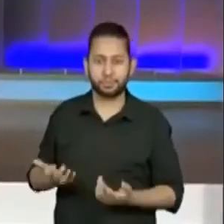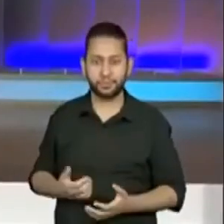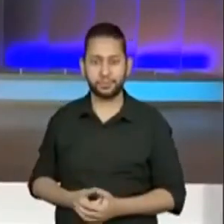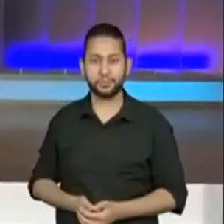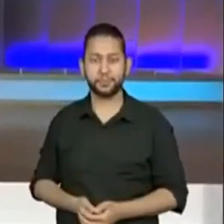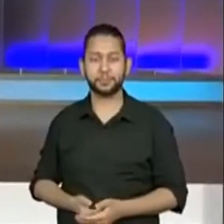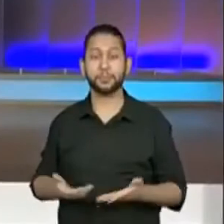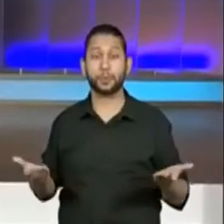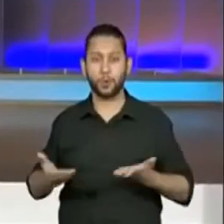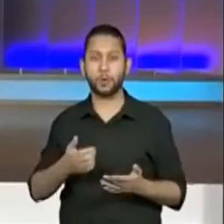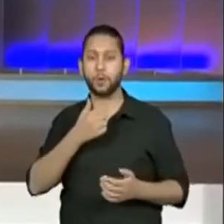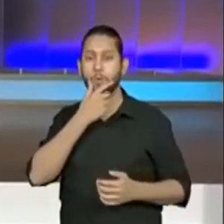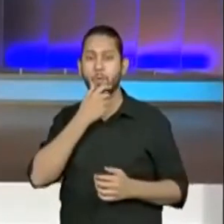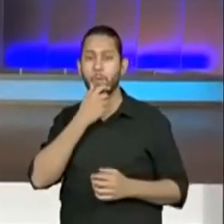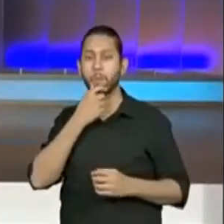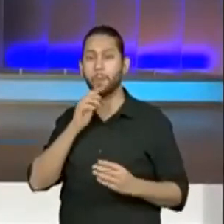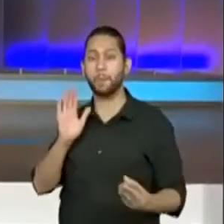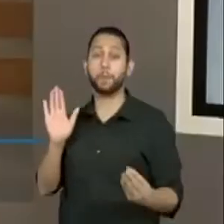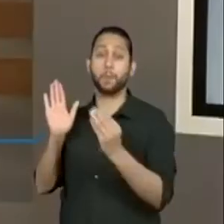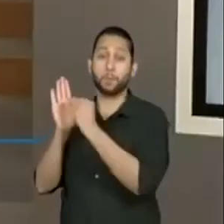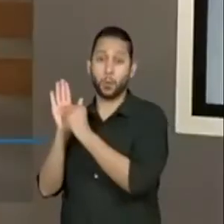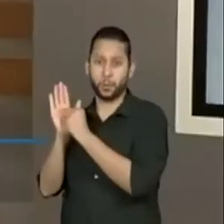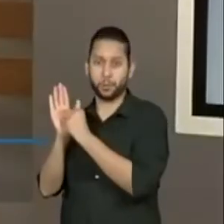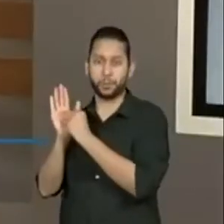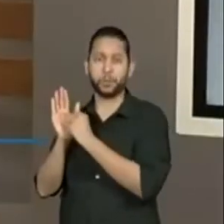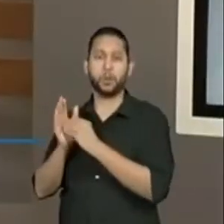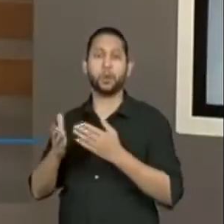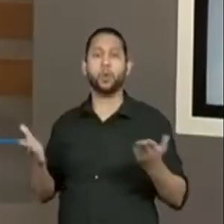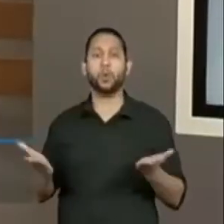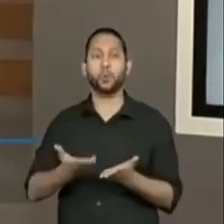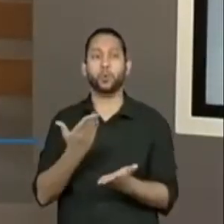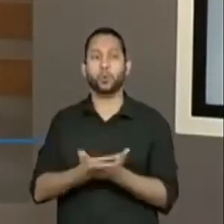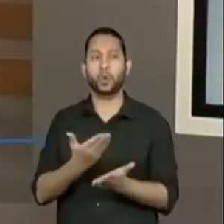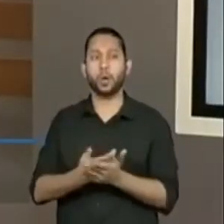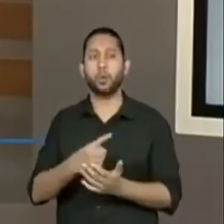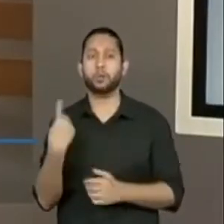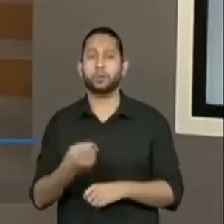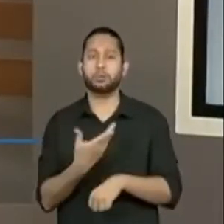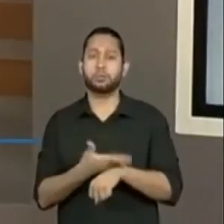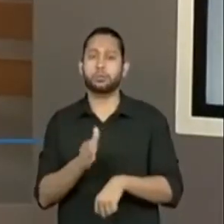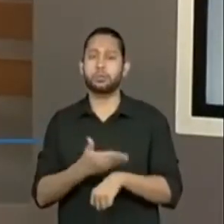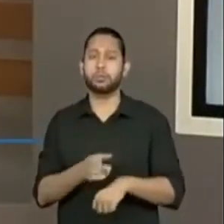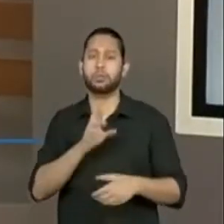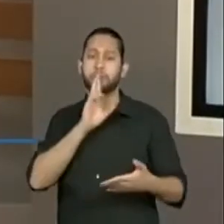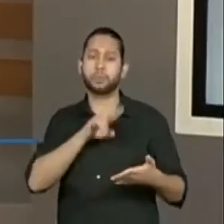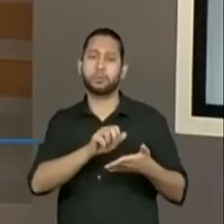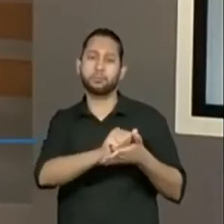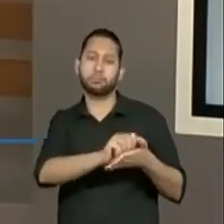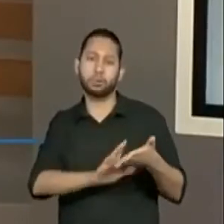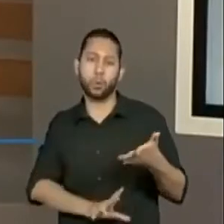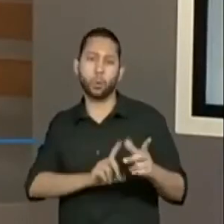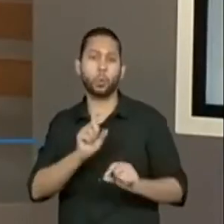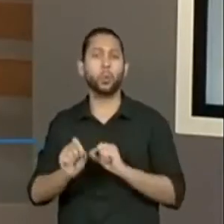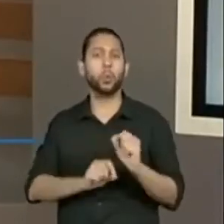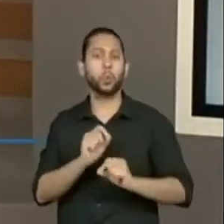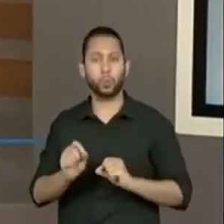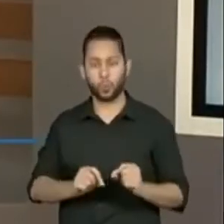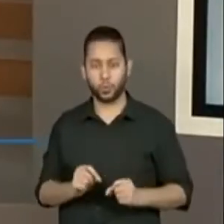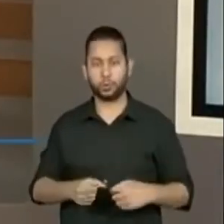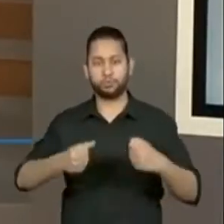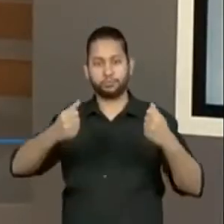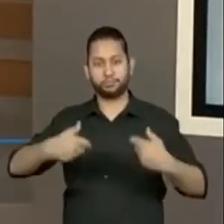aqui agora eu vou colocar para vocês tudo que a gente realizou no dia de hoje tá só um compilado Geral do que que a gente